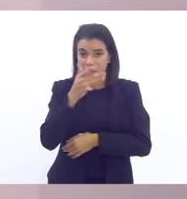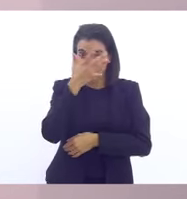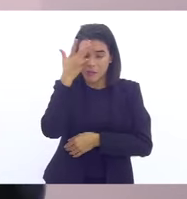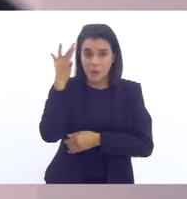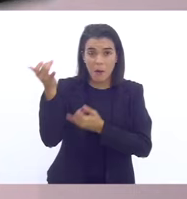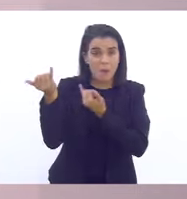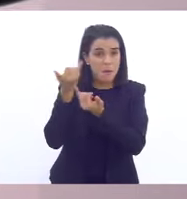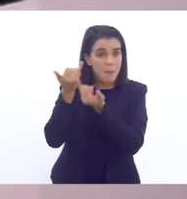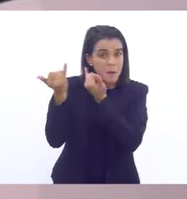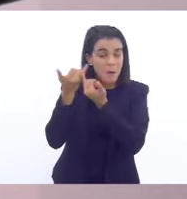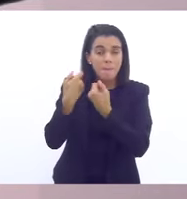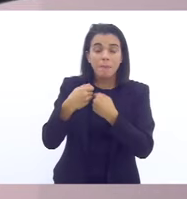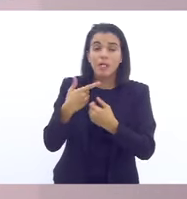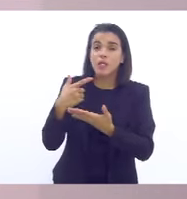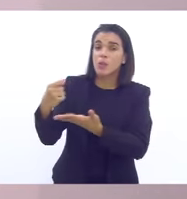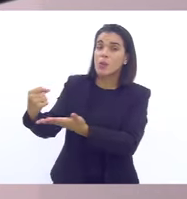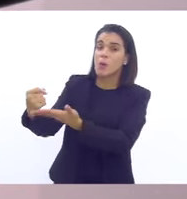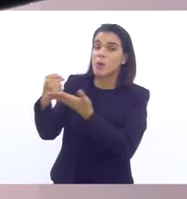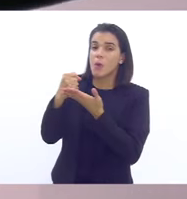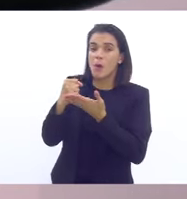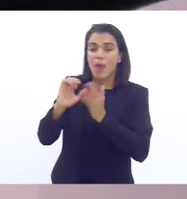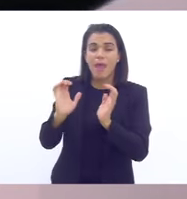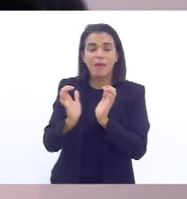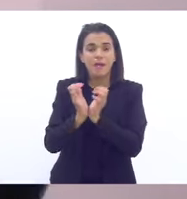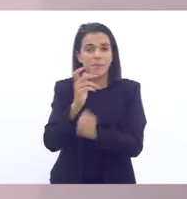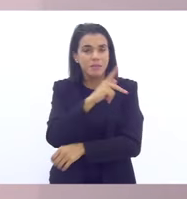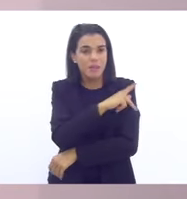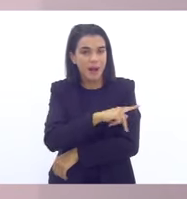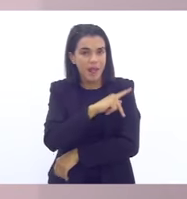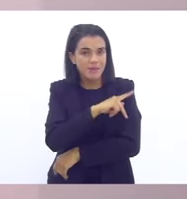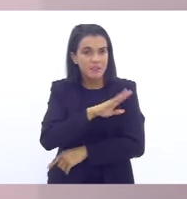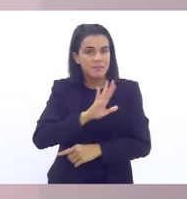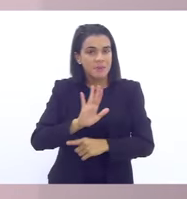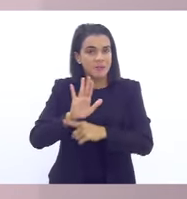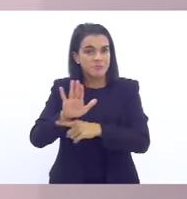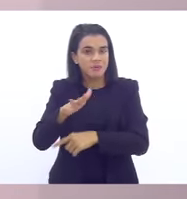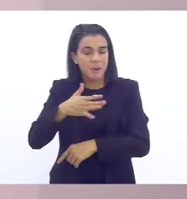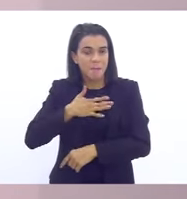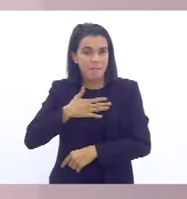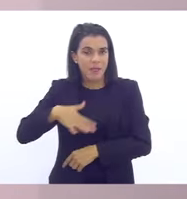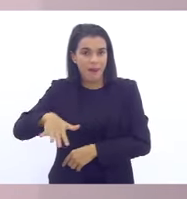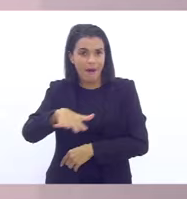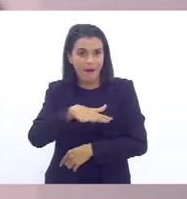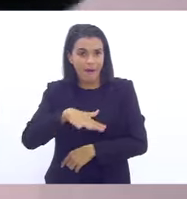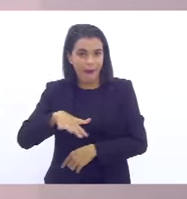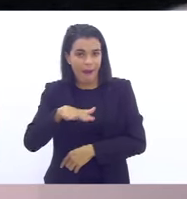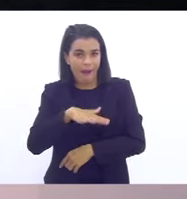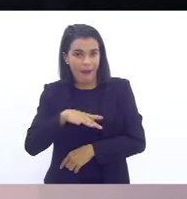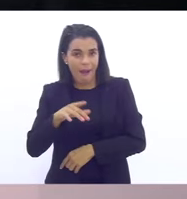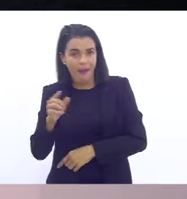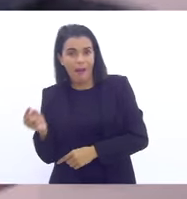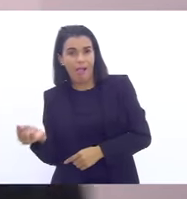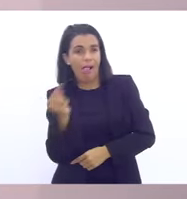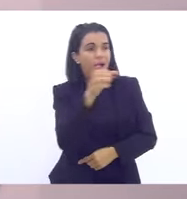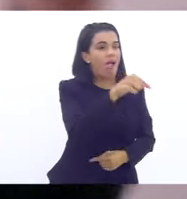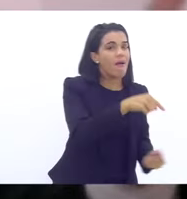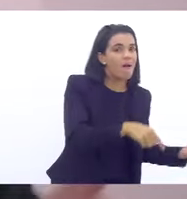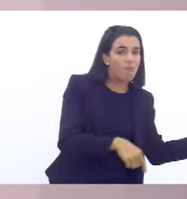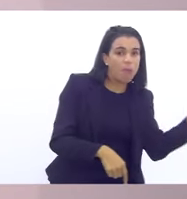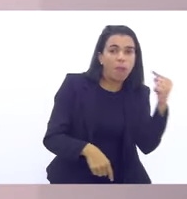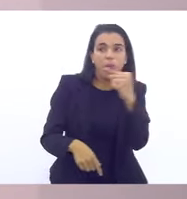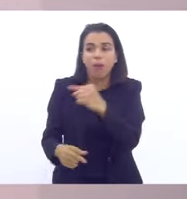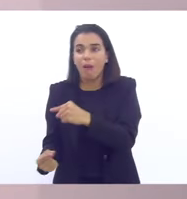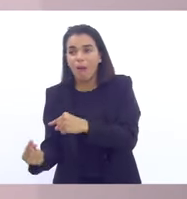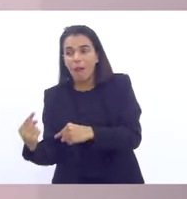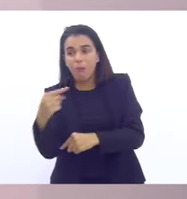que teve que pedir socorro para as equipes de Paraty para atender na minha região. Aí que teve o problema de Paraty, saiu todo mundo correndo para lá de novo, porque não tem mais